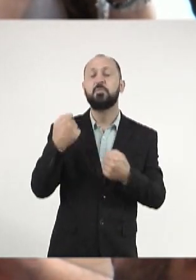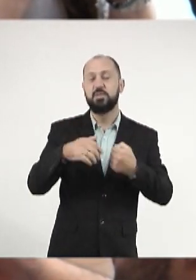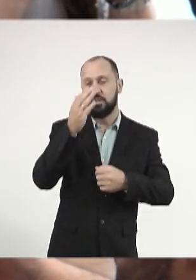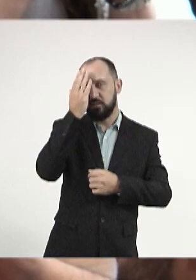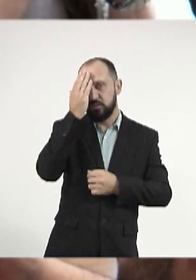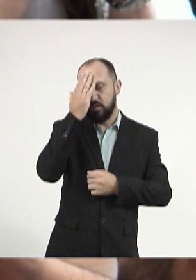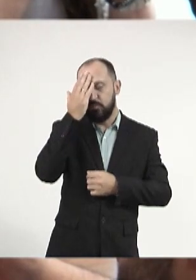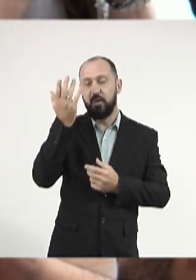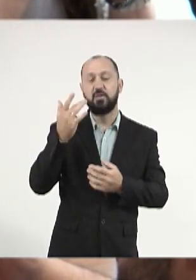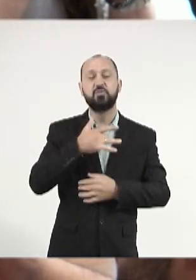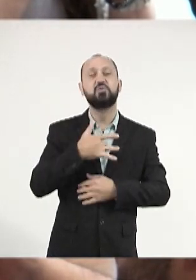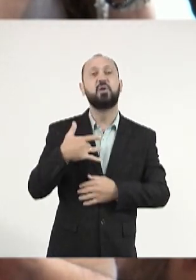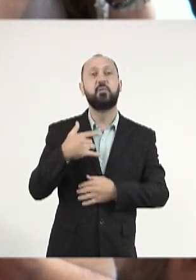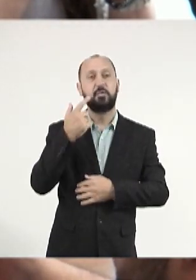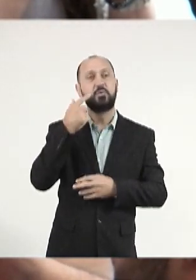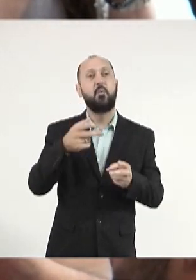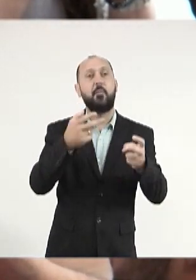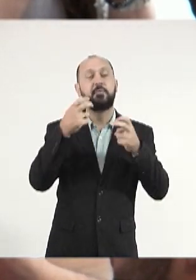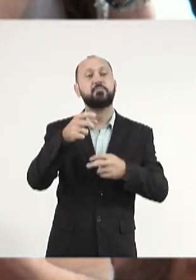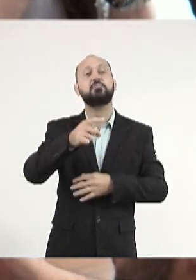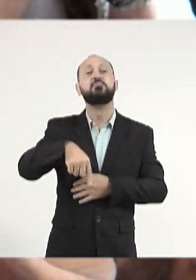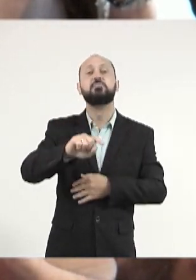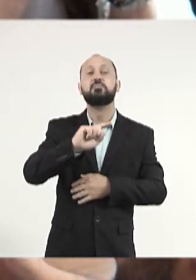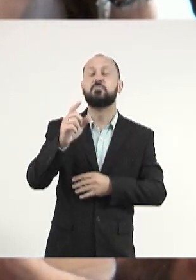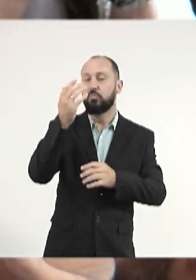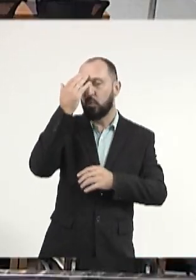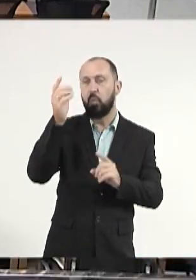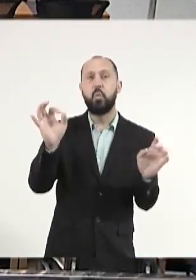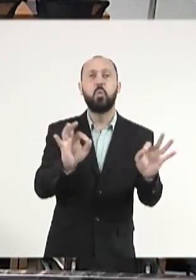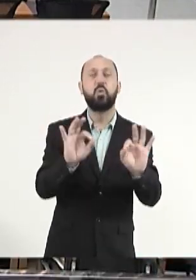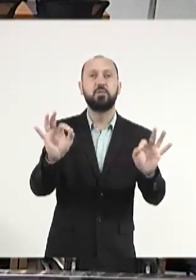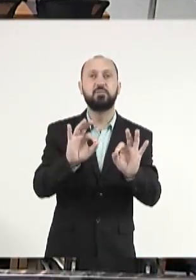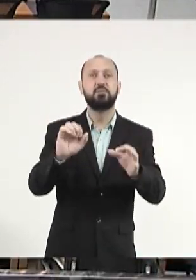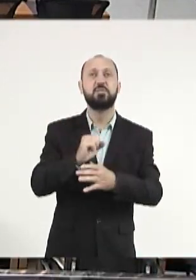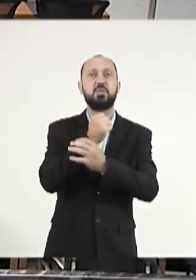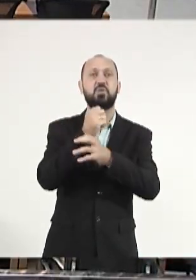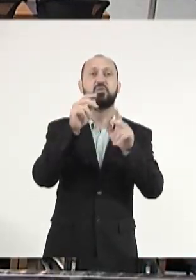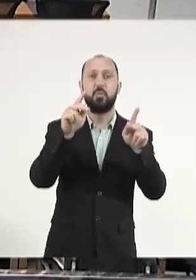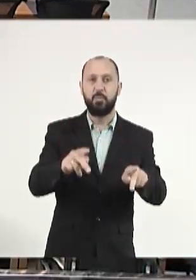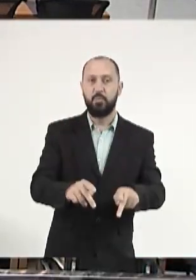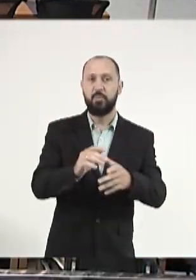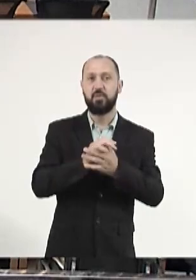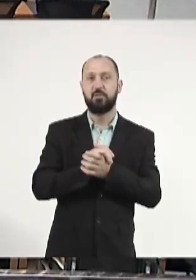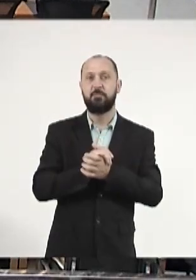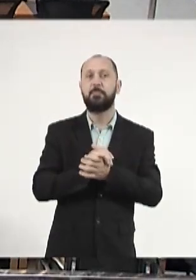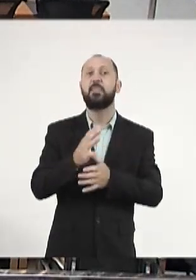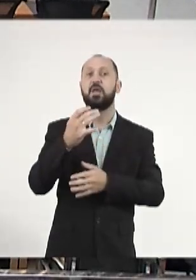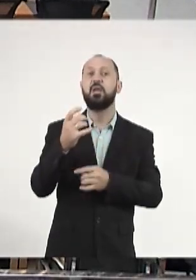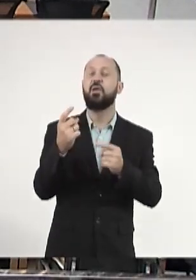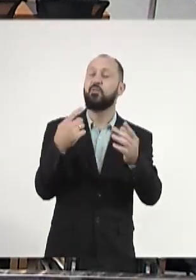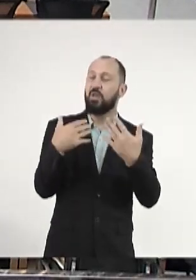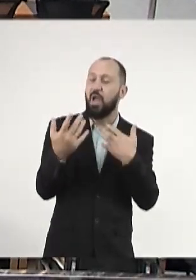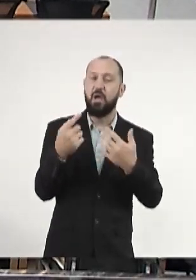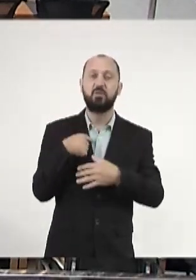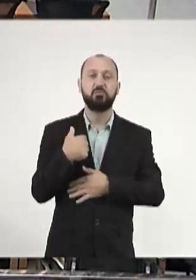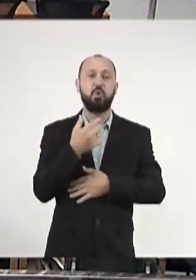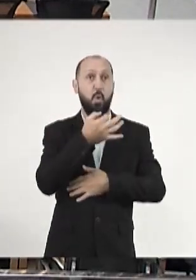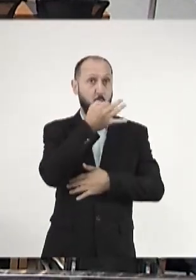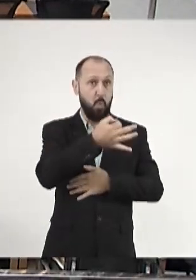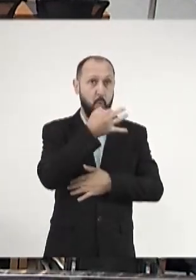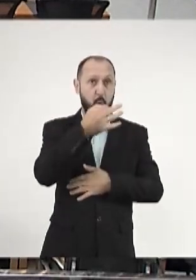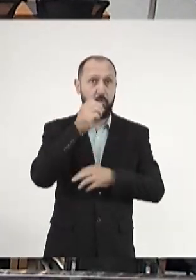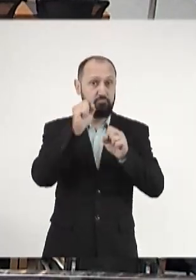entender de saúde. O que eu percebo é que muitas pessoas não entendem nada de segurança pública e querem ficar aí dando